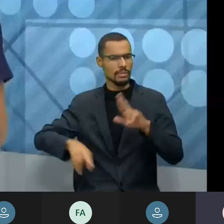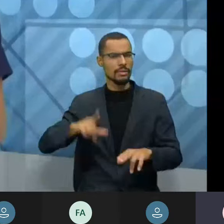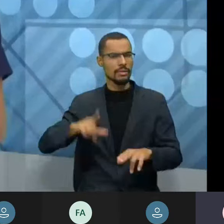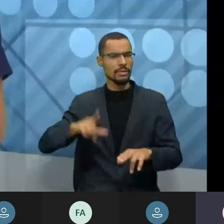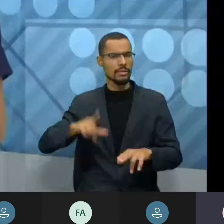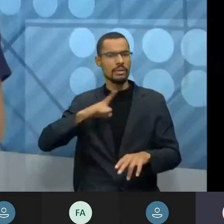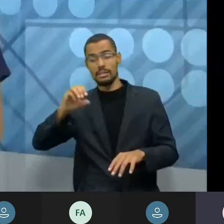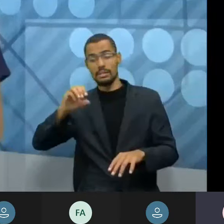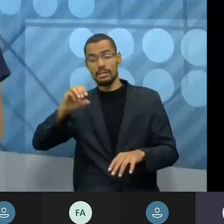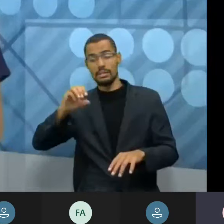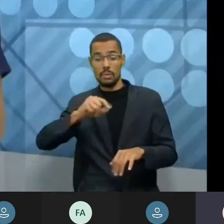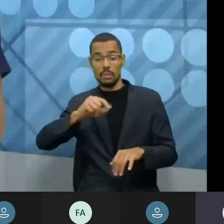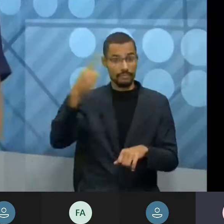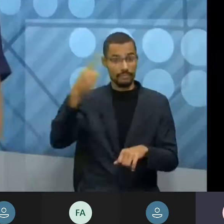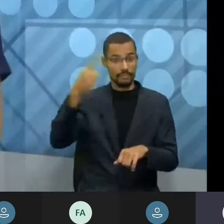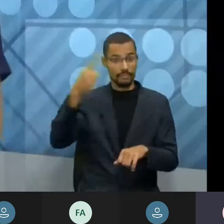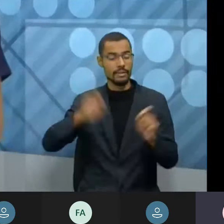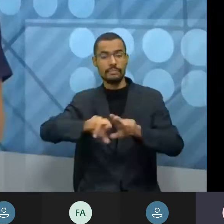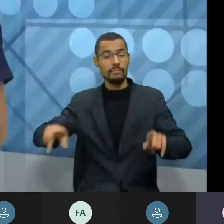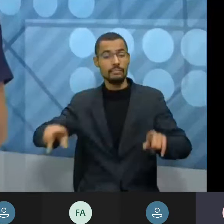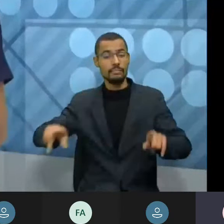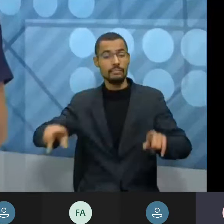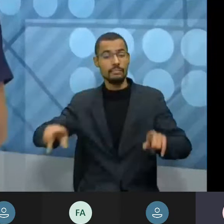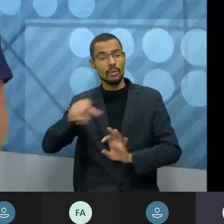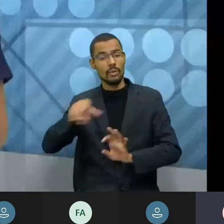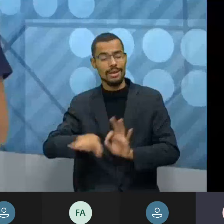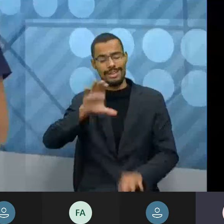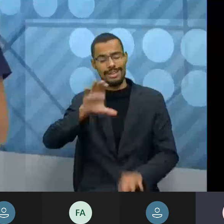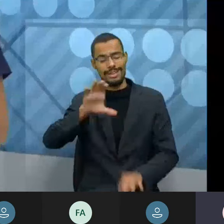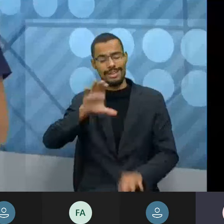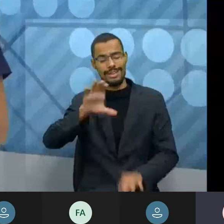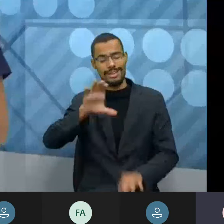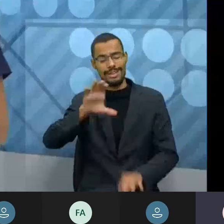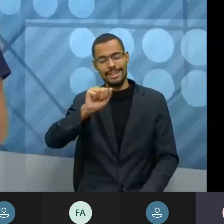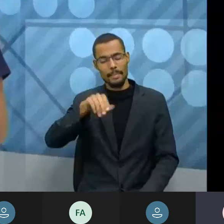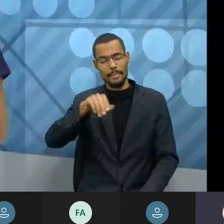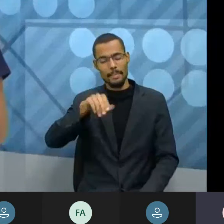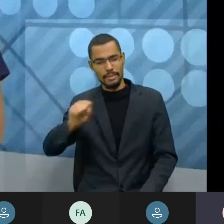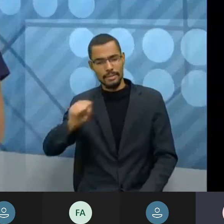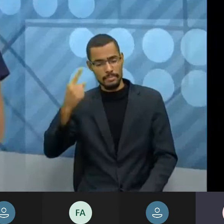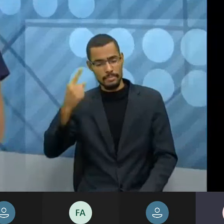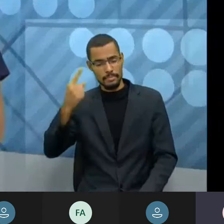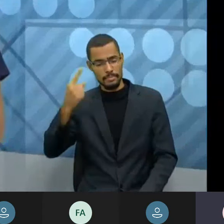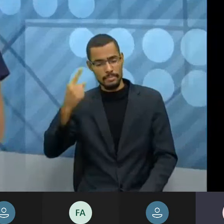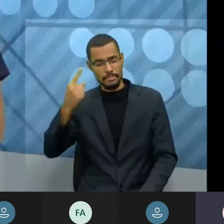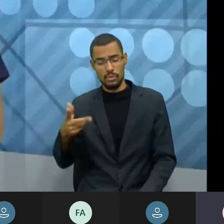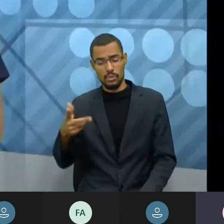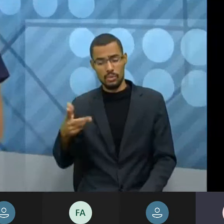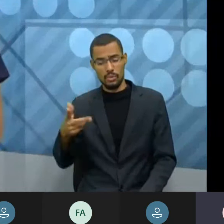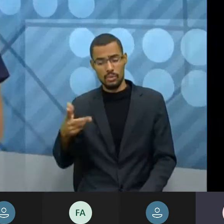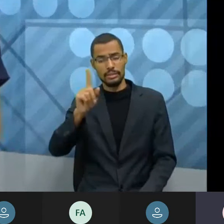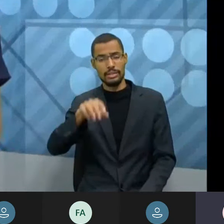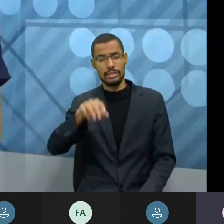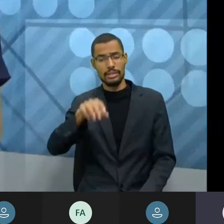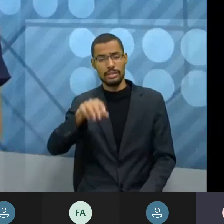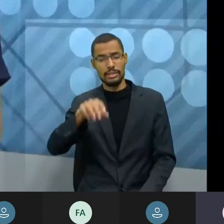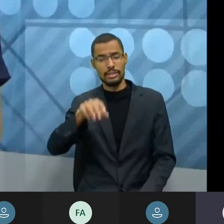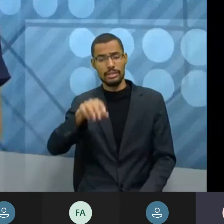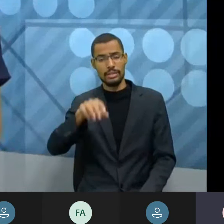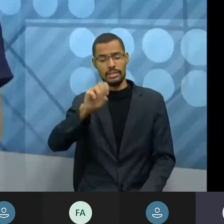camadas. Então, na região no corte de esôfago, né, no corte esofágico, nós temos 4 camadas a